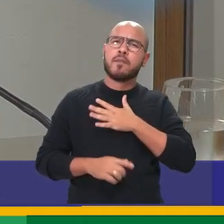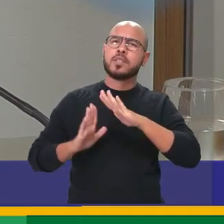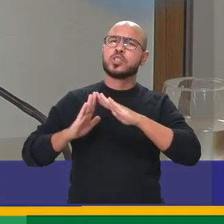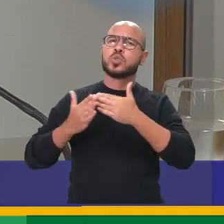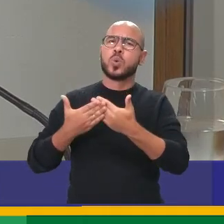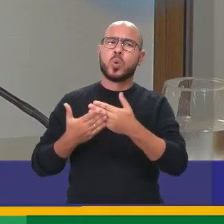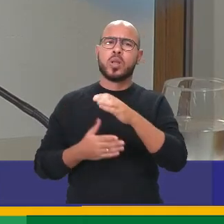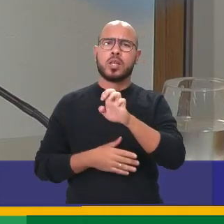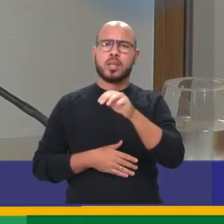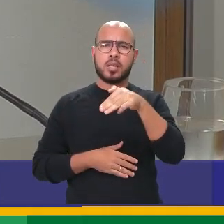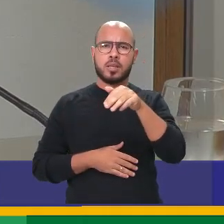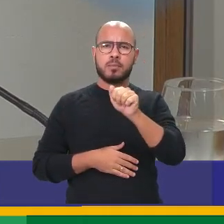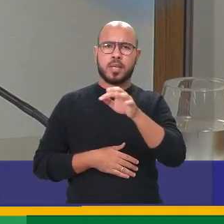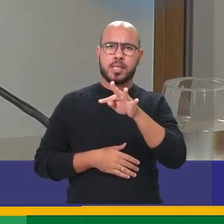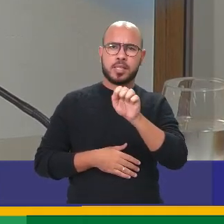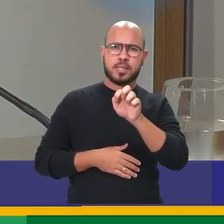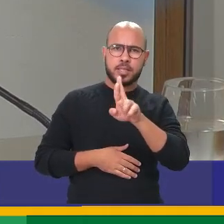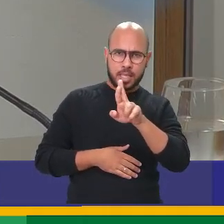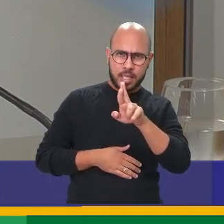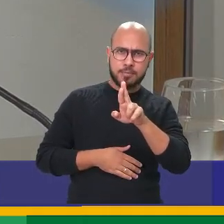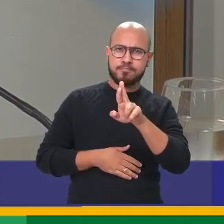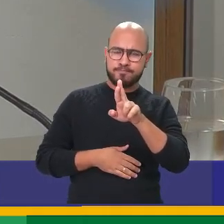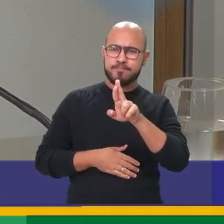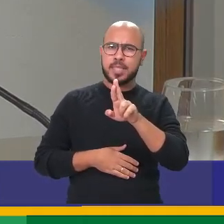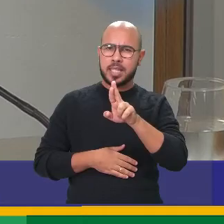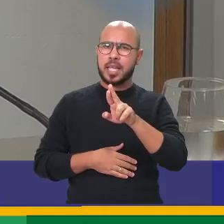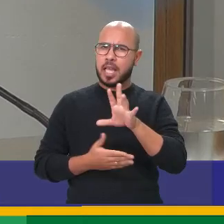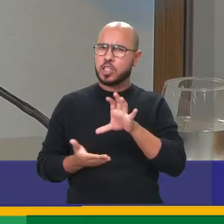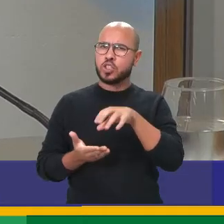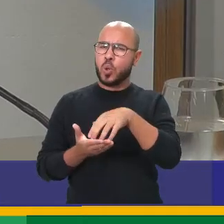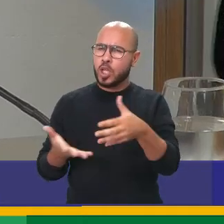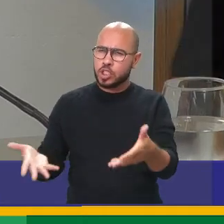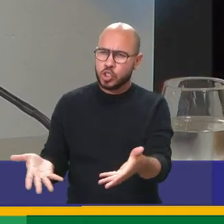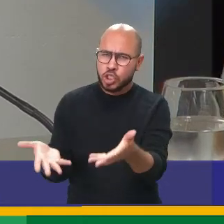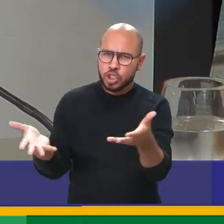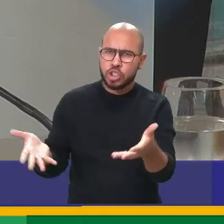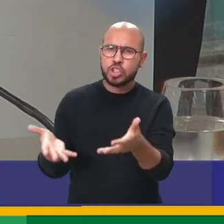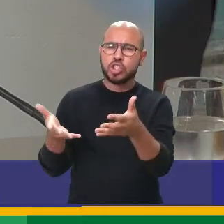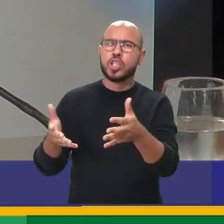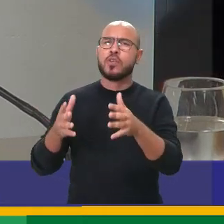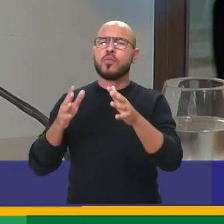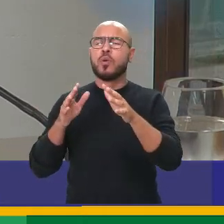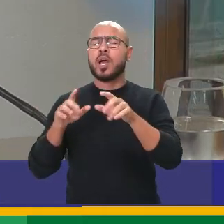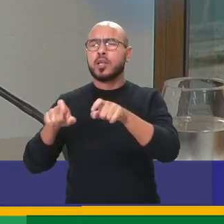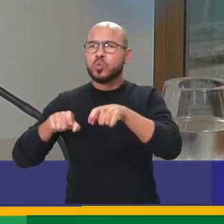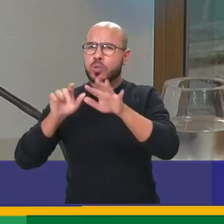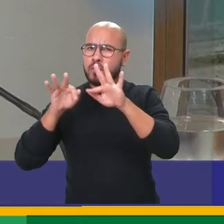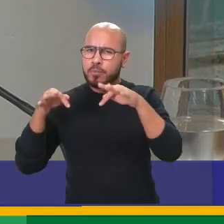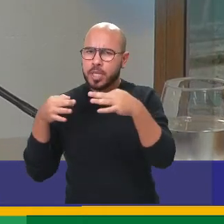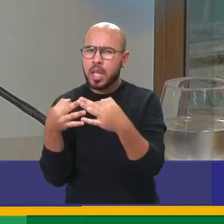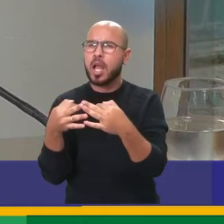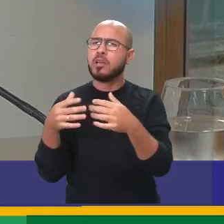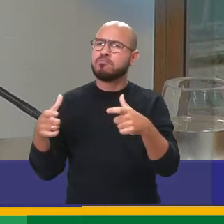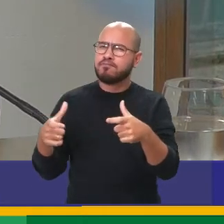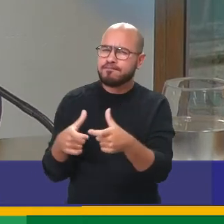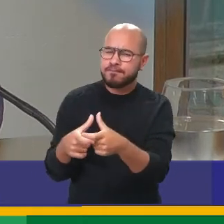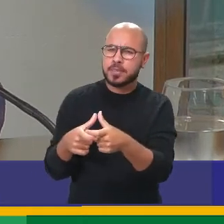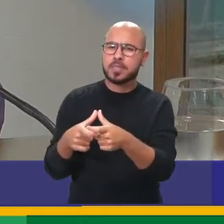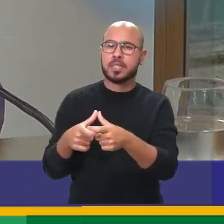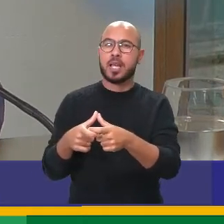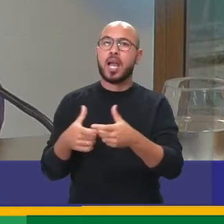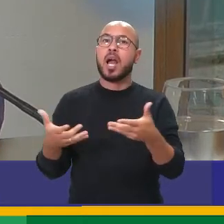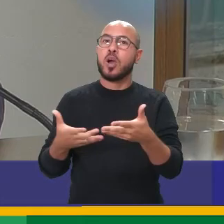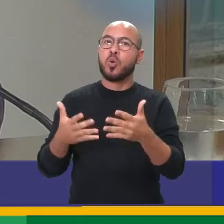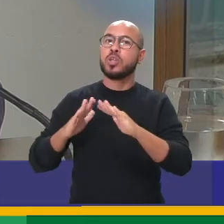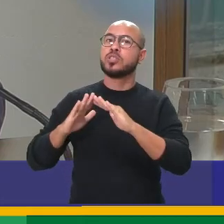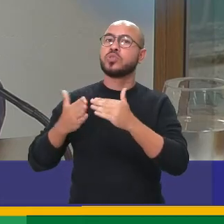via Emater um grande órgão de incentivo ao pequeno agricultor a agricultura familiar e vai ser situado Esse